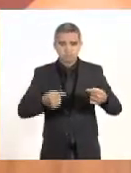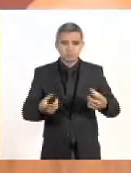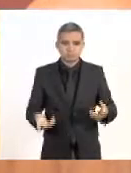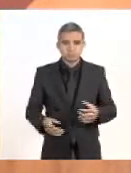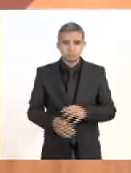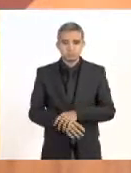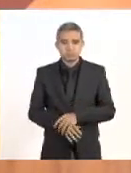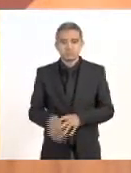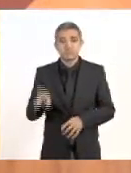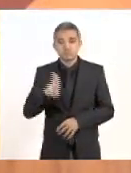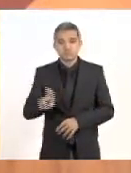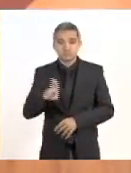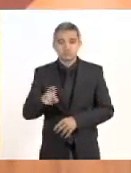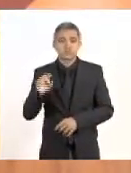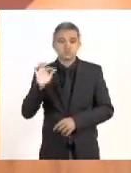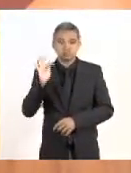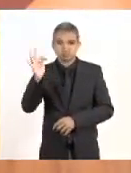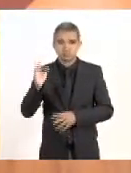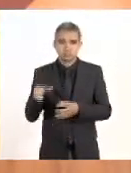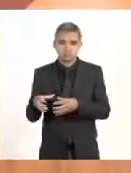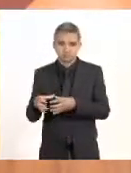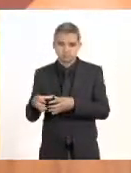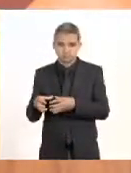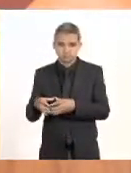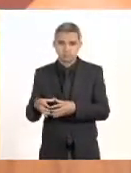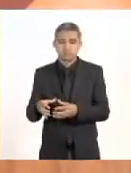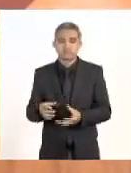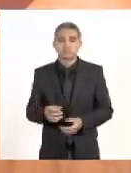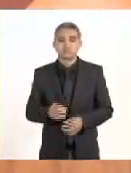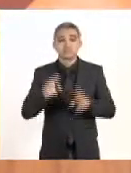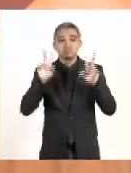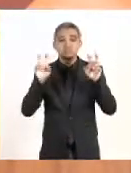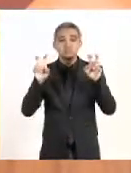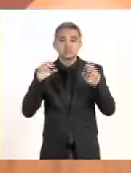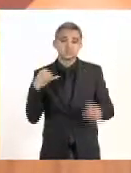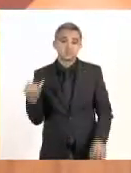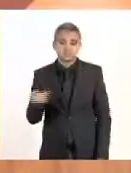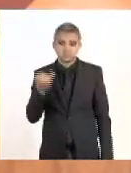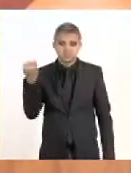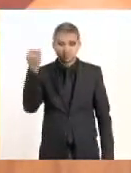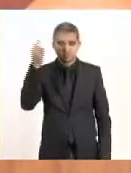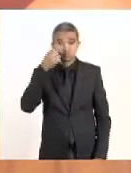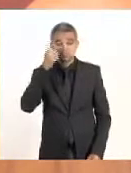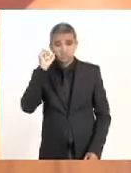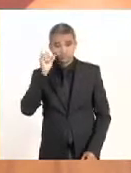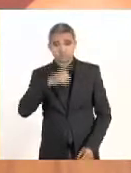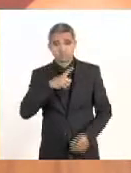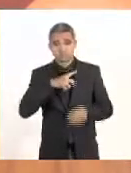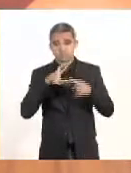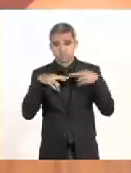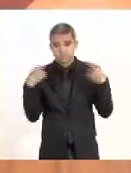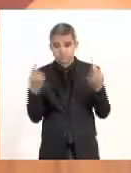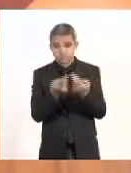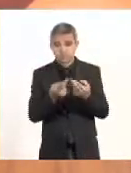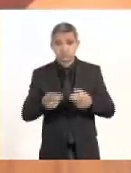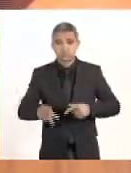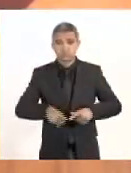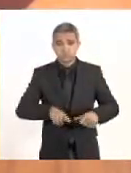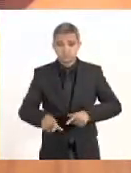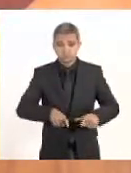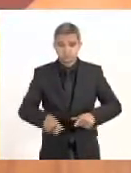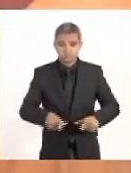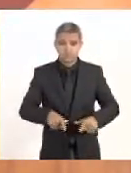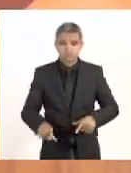usar o tempo do bloco para falar de um outro tema importante, porque ontem também nós tivemos uma reunião de trabalho